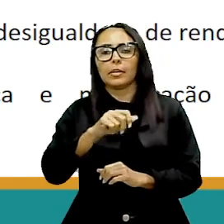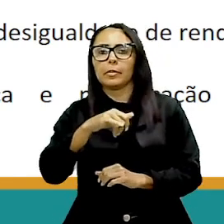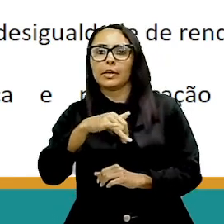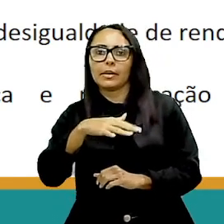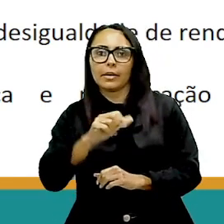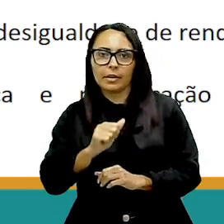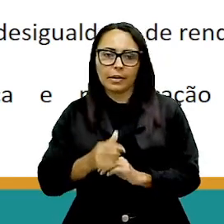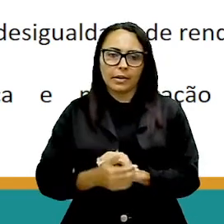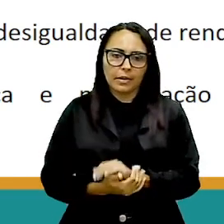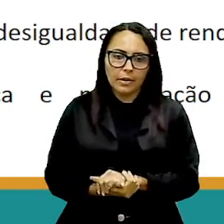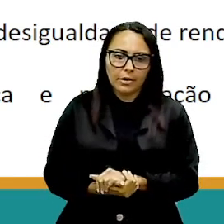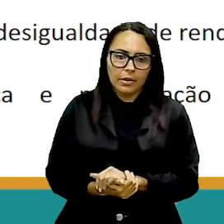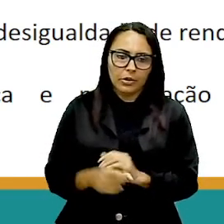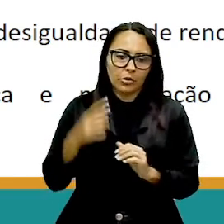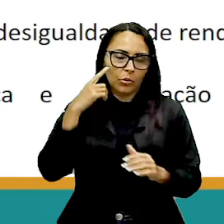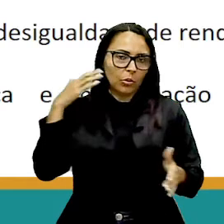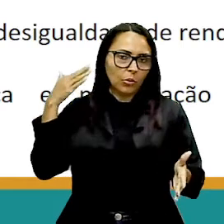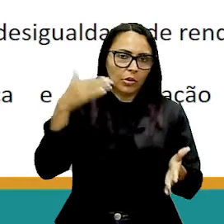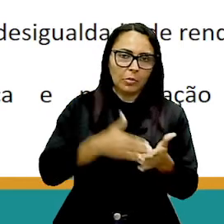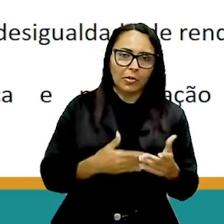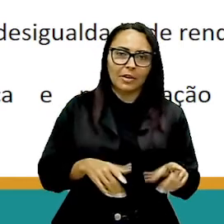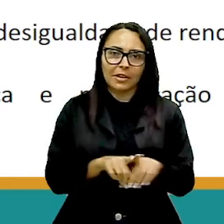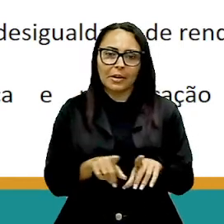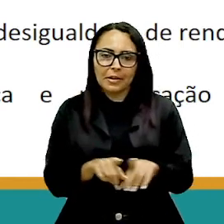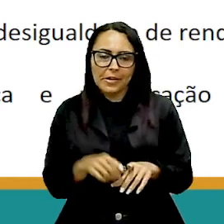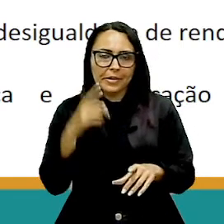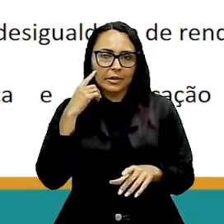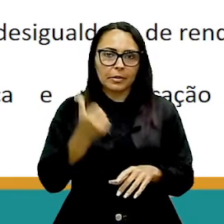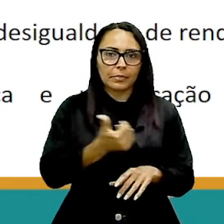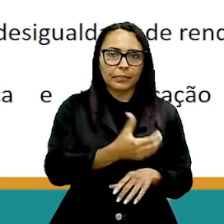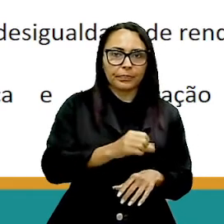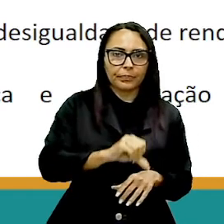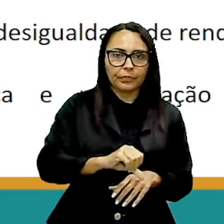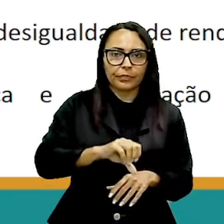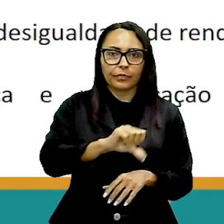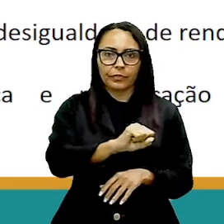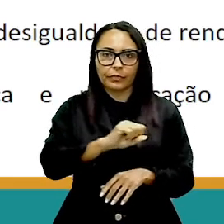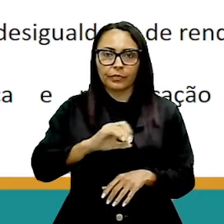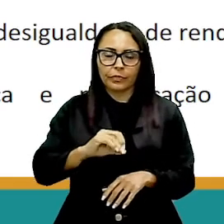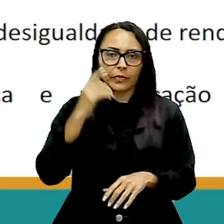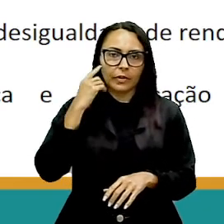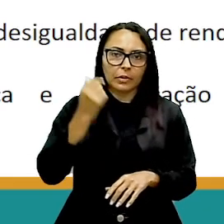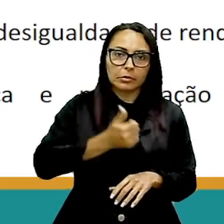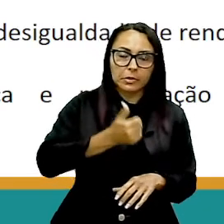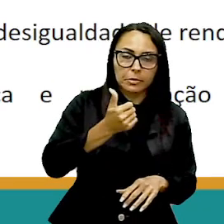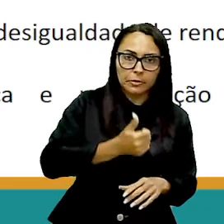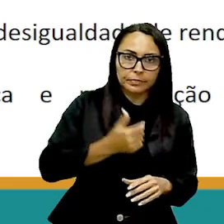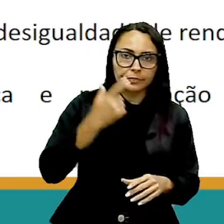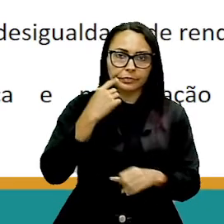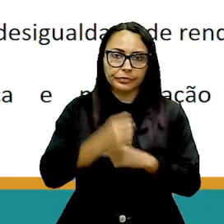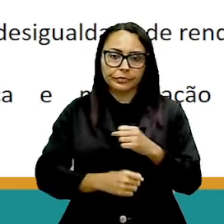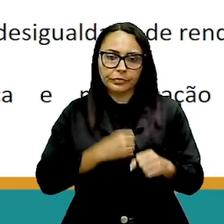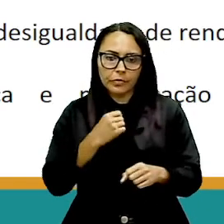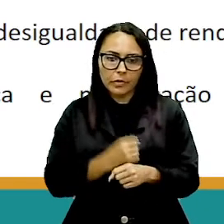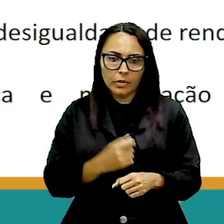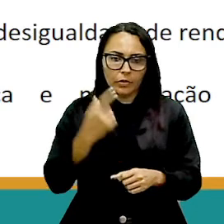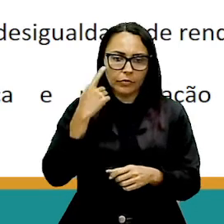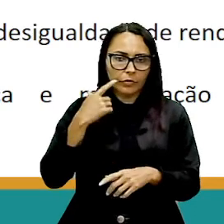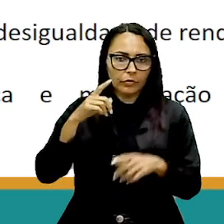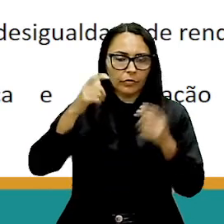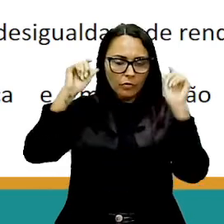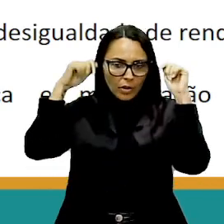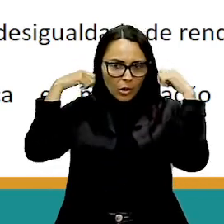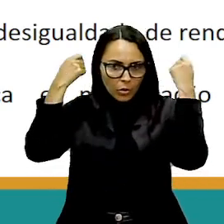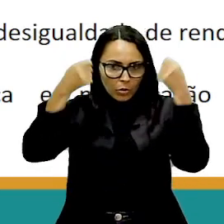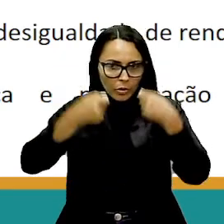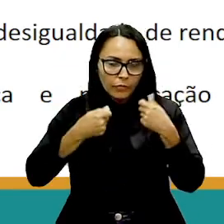no último quadrado diz assim: então veio em 1980, o primeiro ano em que o véu se tornou